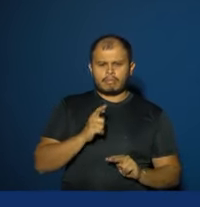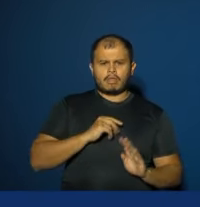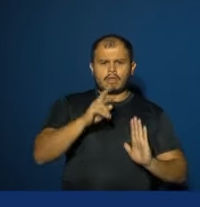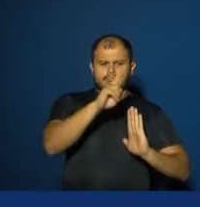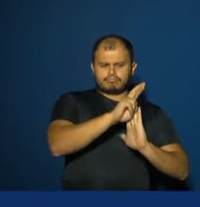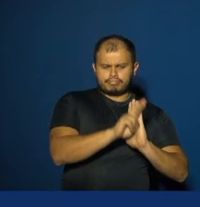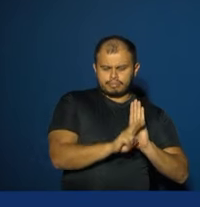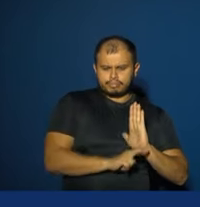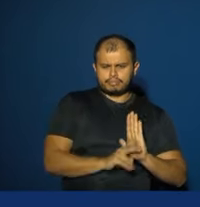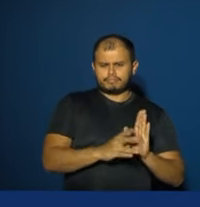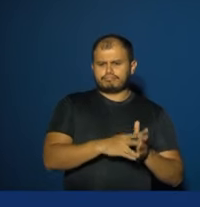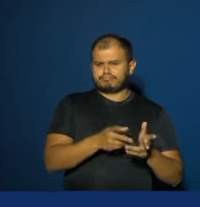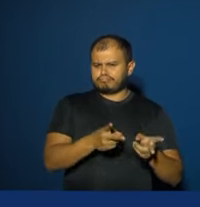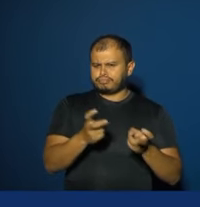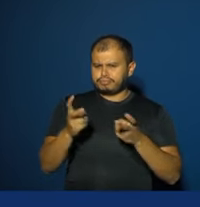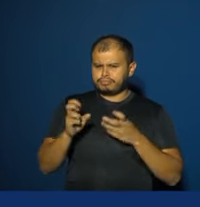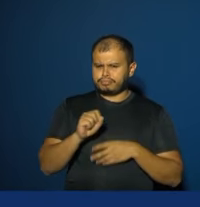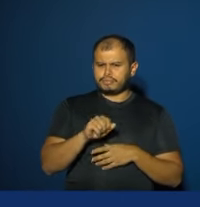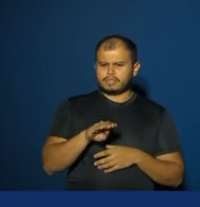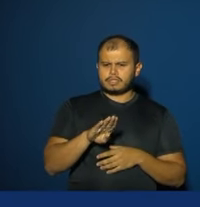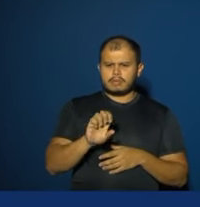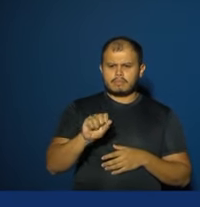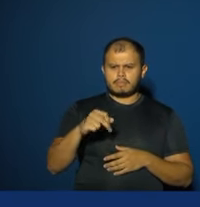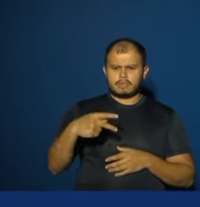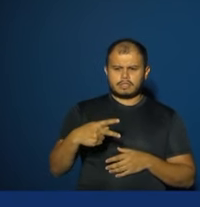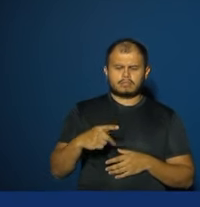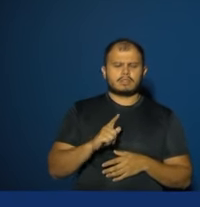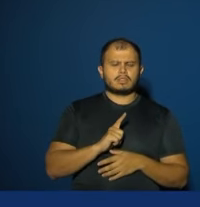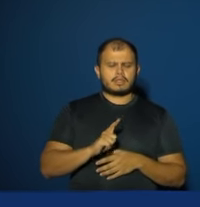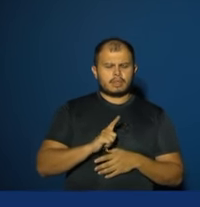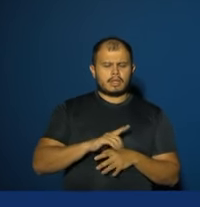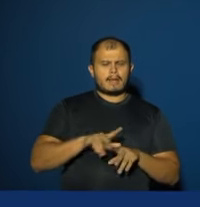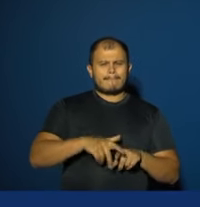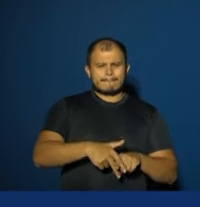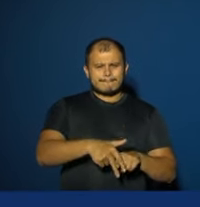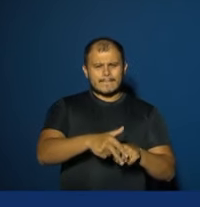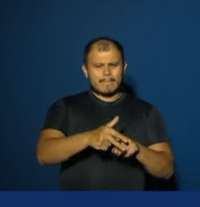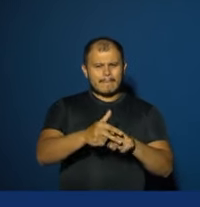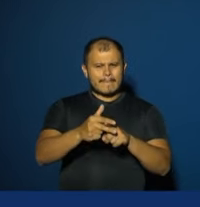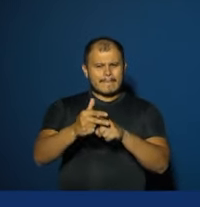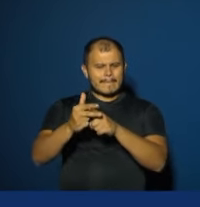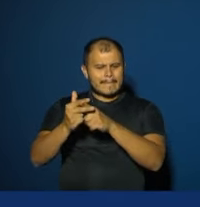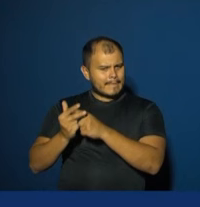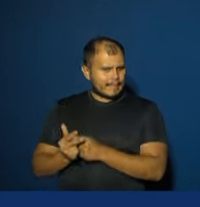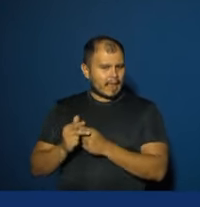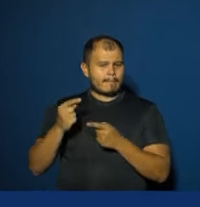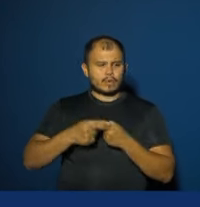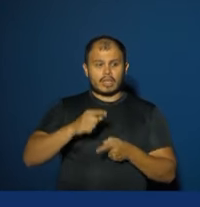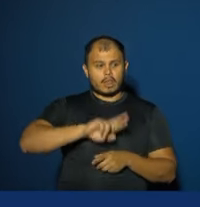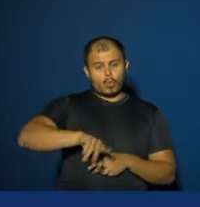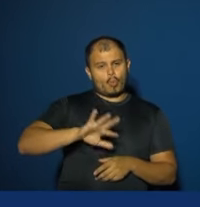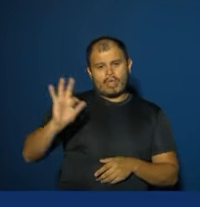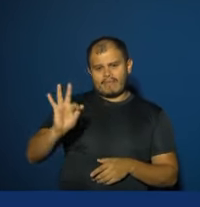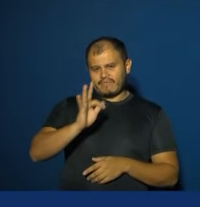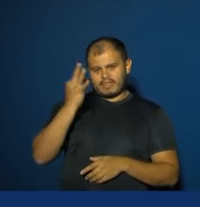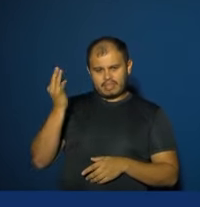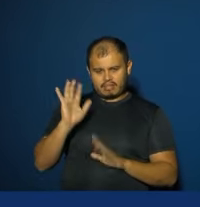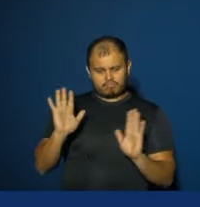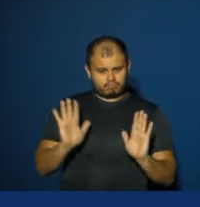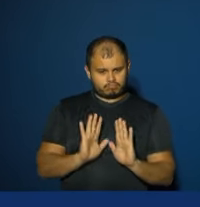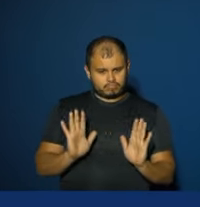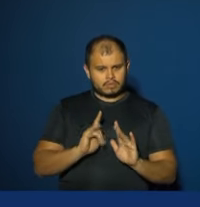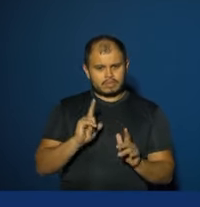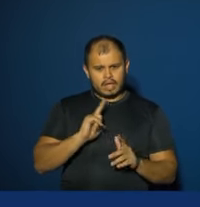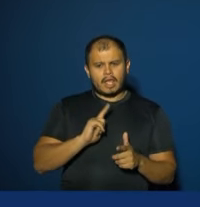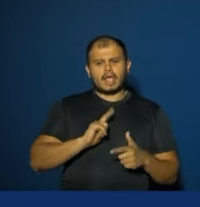gente vê isso muito em Sabesp né p e eh a gente a regulação no saneamento por ela não ser Federal né ela